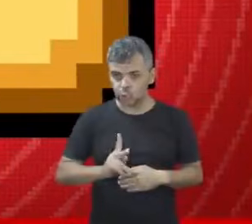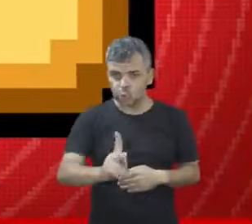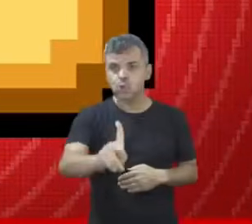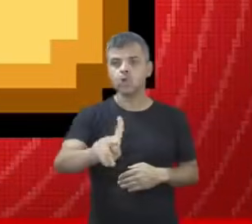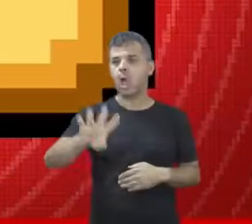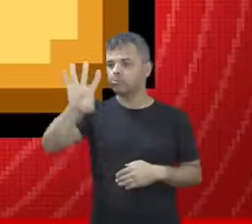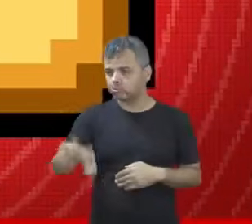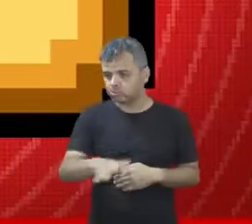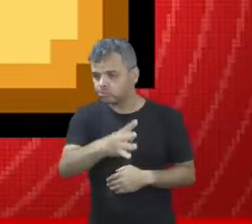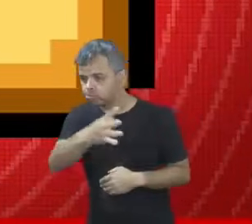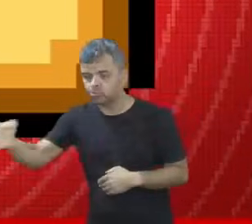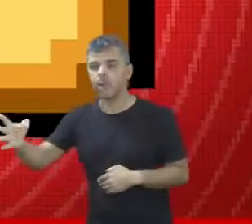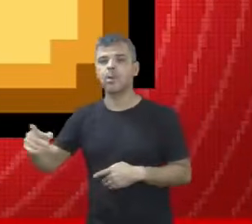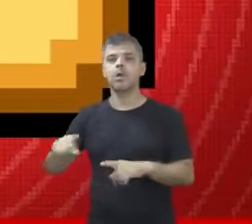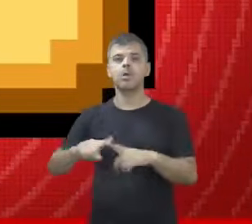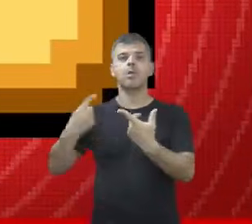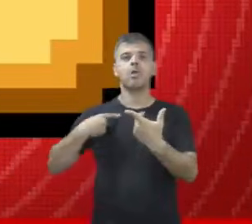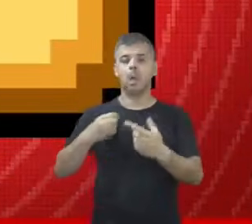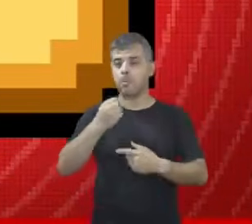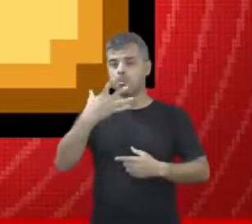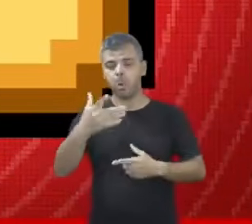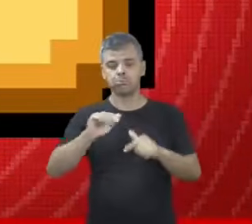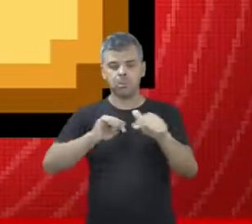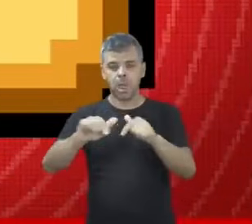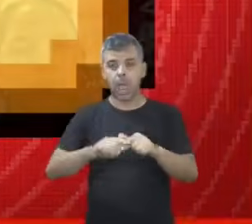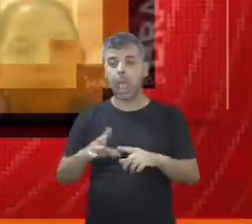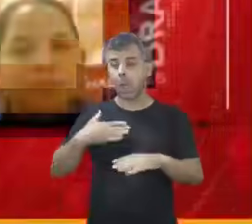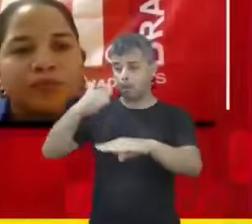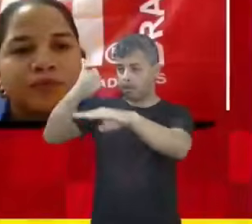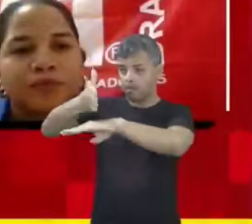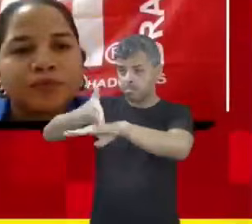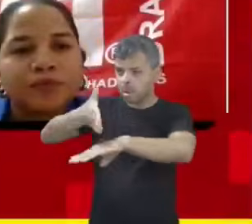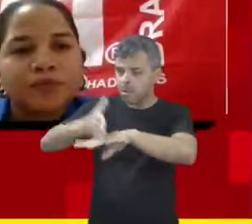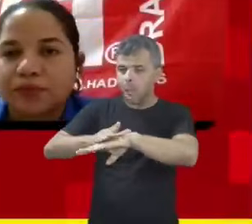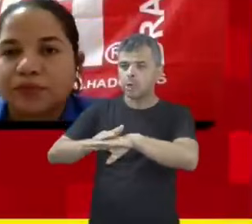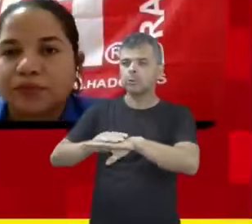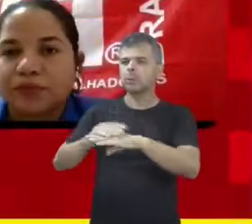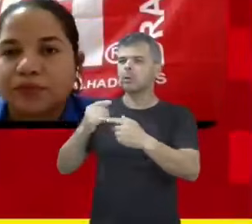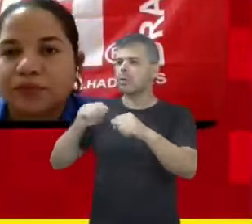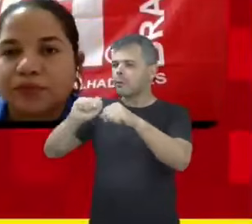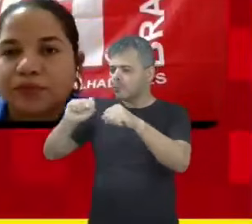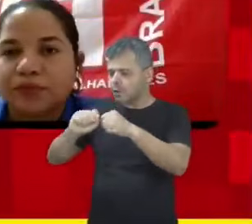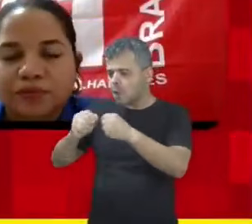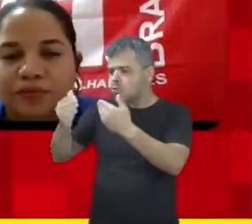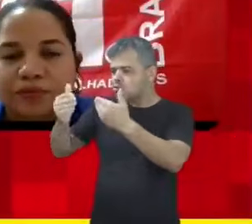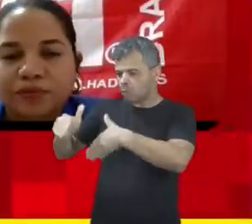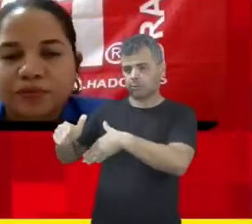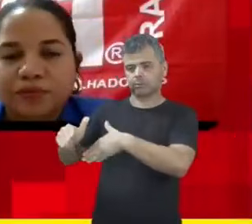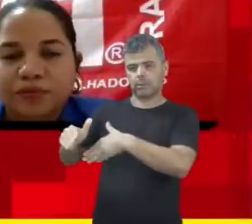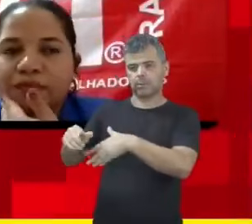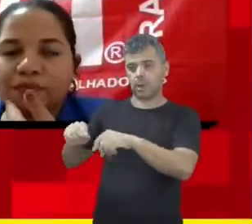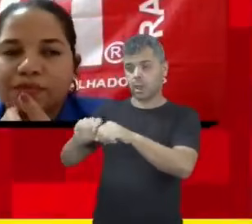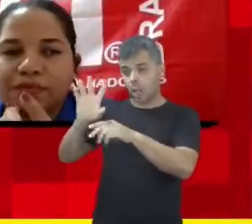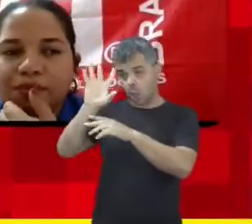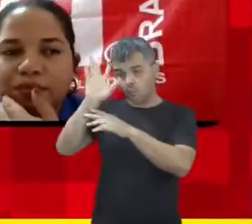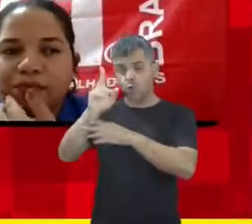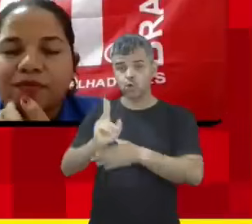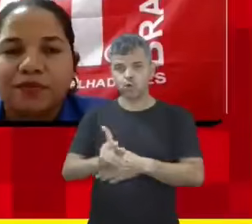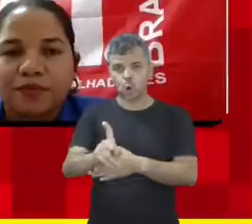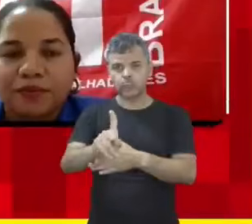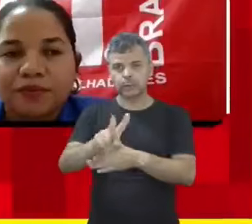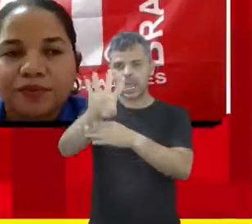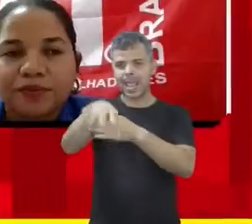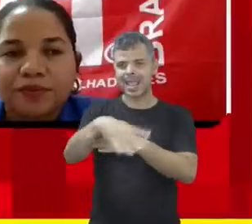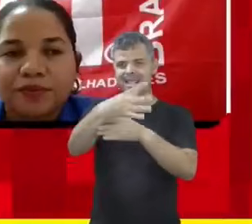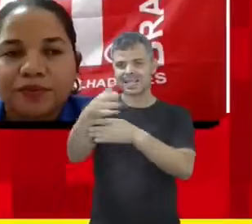escala devido aos resultados positivos. Então, eles participaram desse teste, aplicaram um teste e resolveram manter a